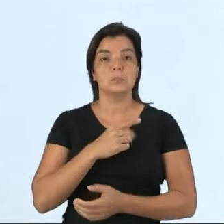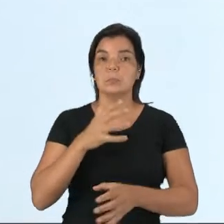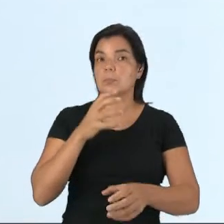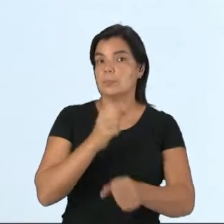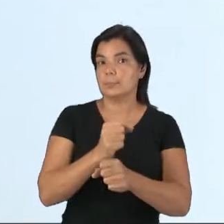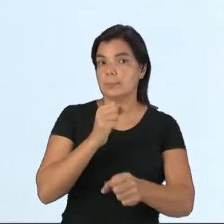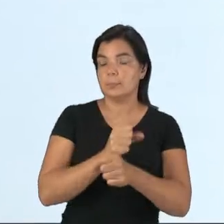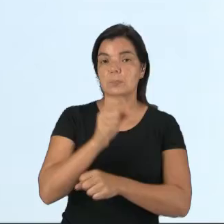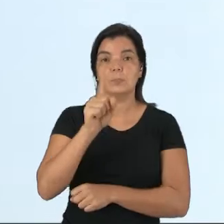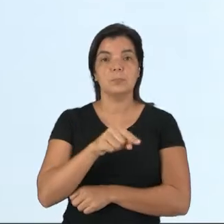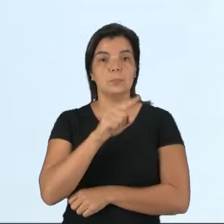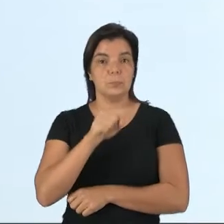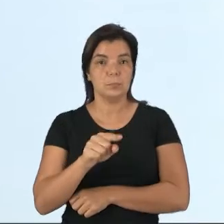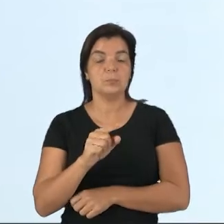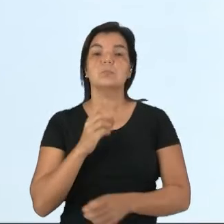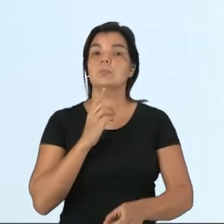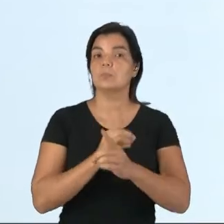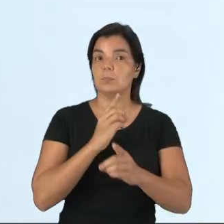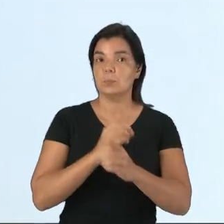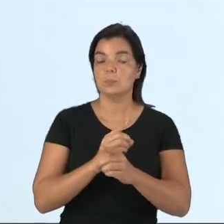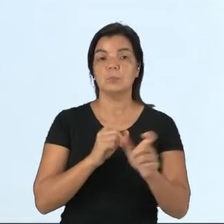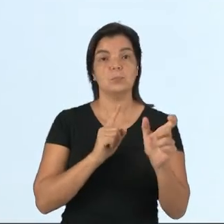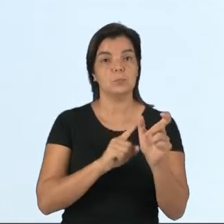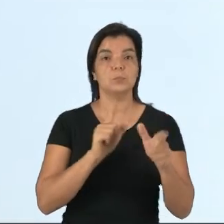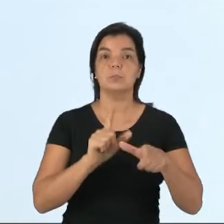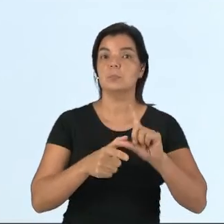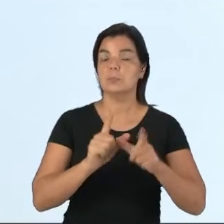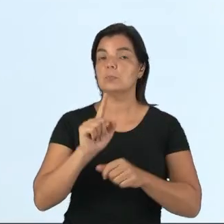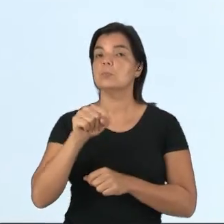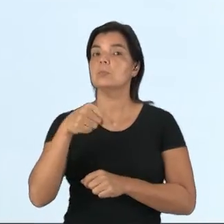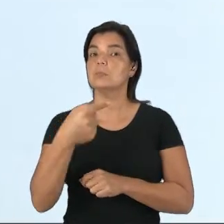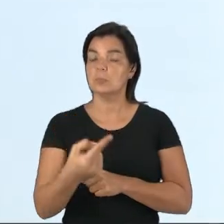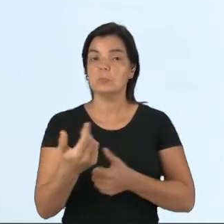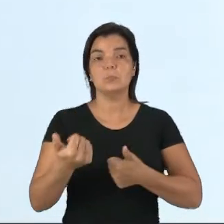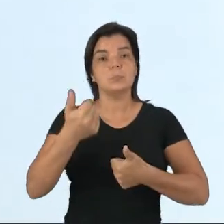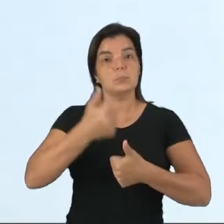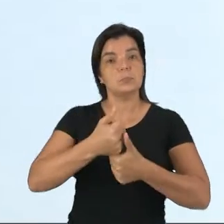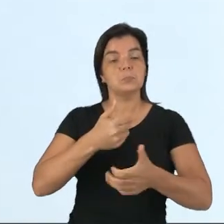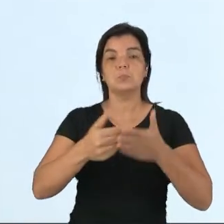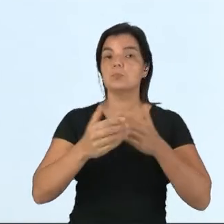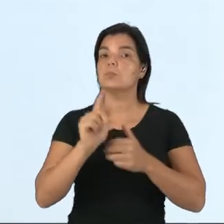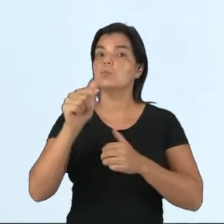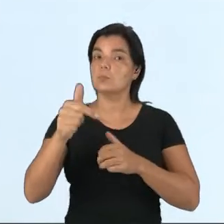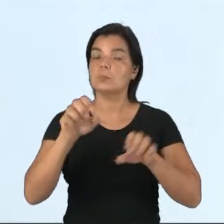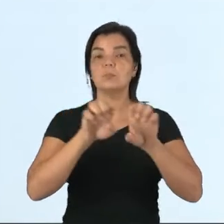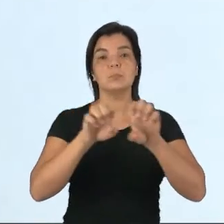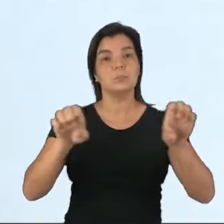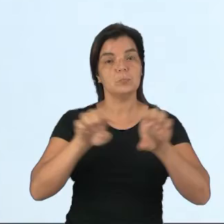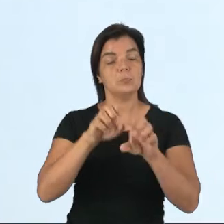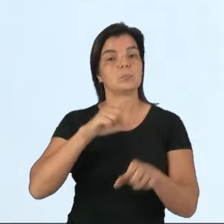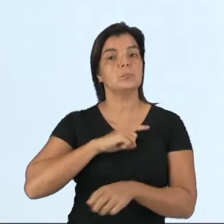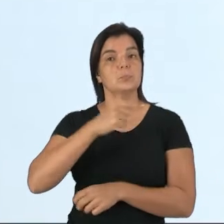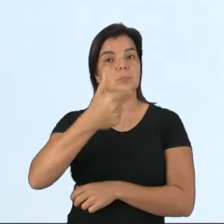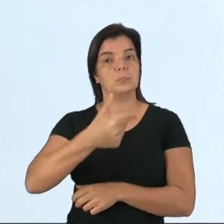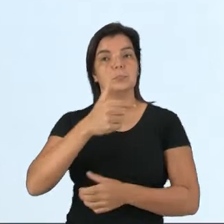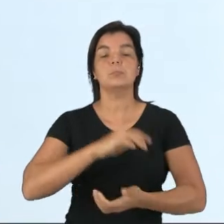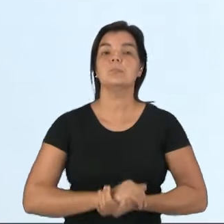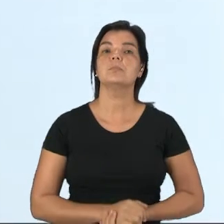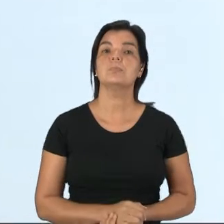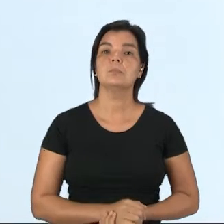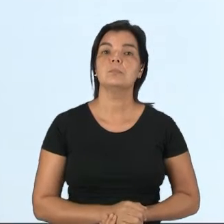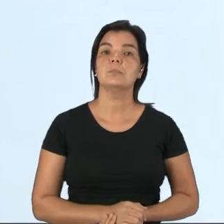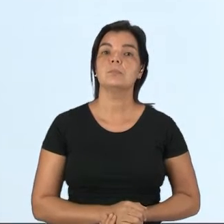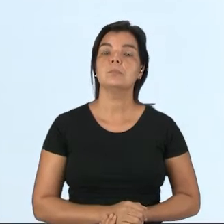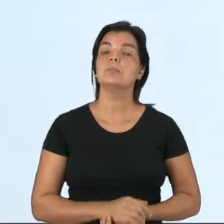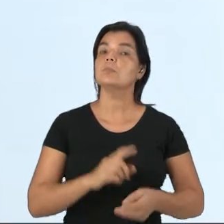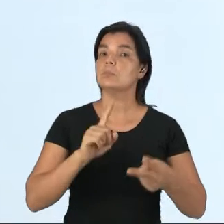adição, fazer o cancelamento, encontrar uma incógnita e depois você pode substituir em qualquer uma das equações que vai obter a segunda, tá ok?